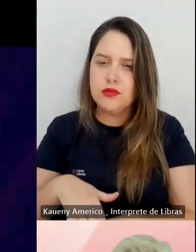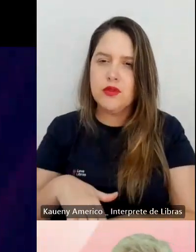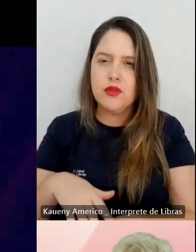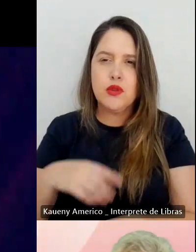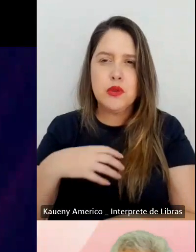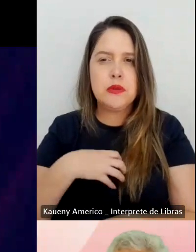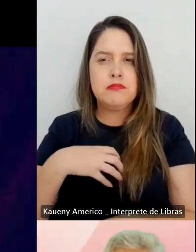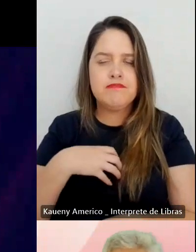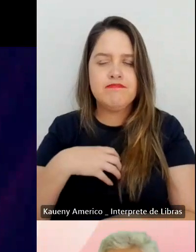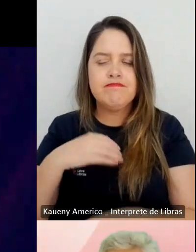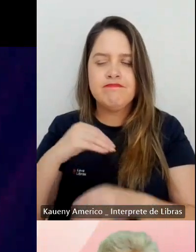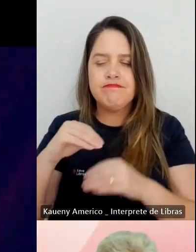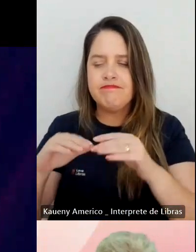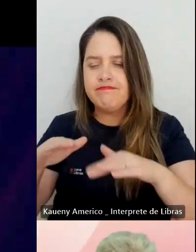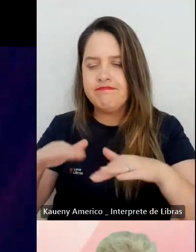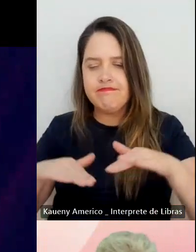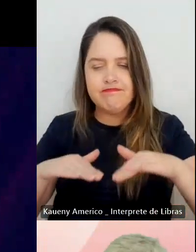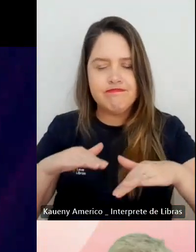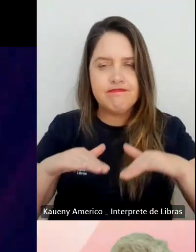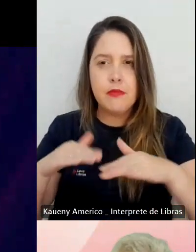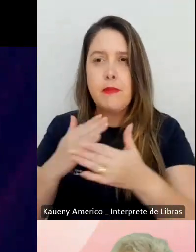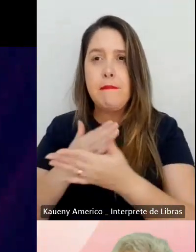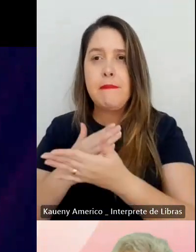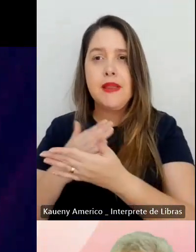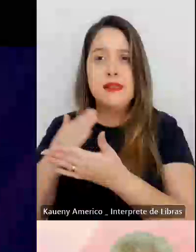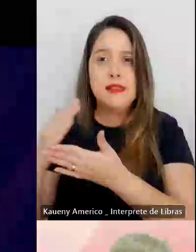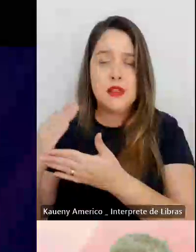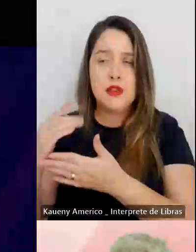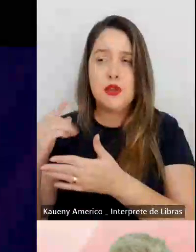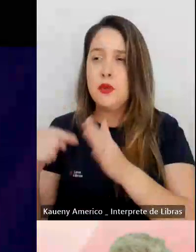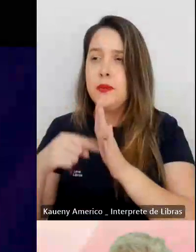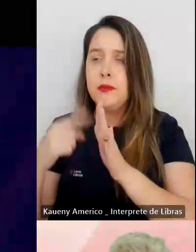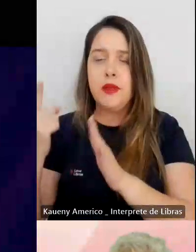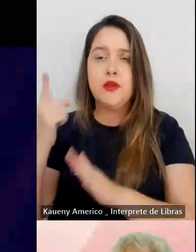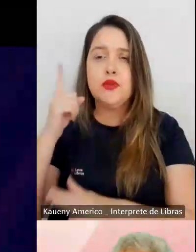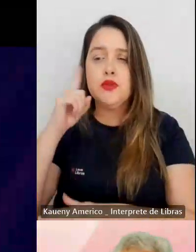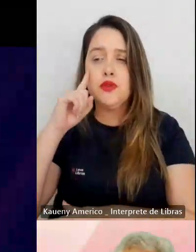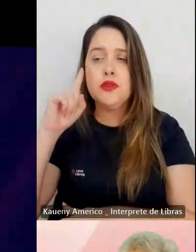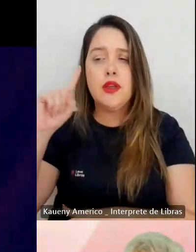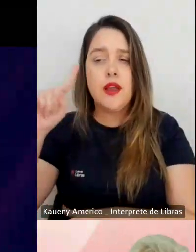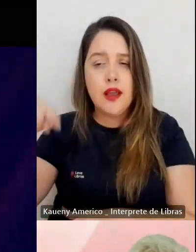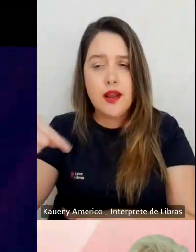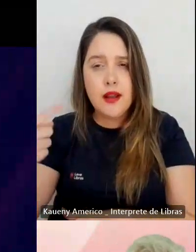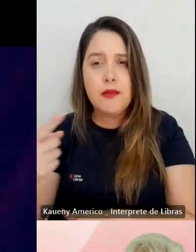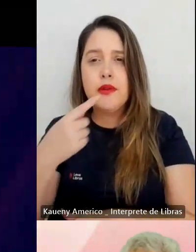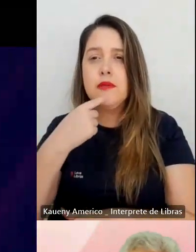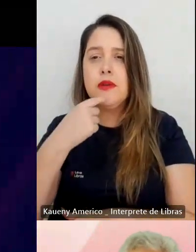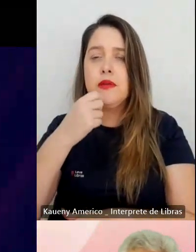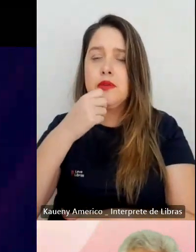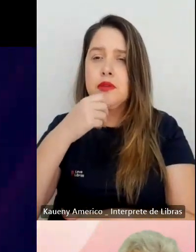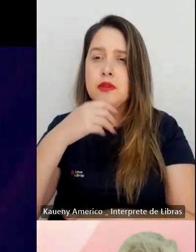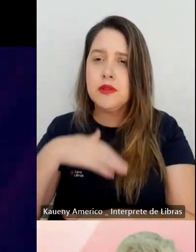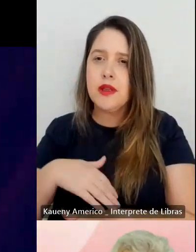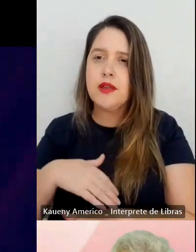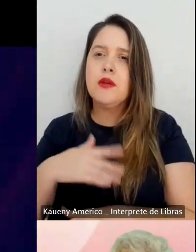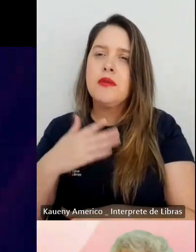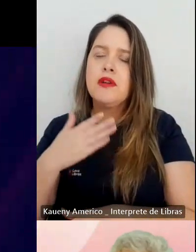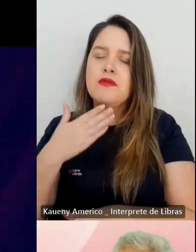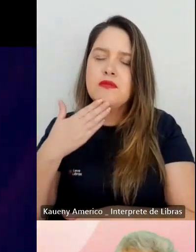alteração. E passado os primeiros dias após o final da menstruação, a mama está um pouco mais flácida, ela está um pouco